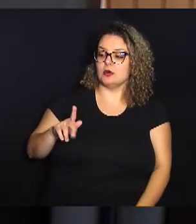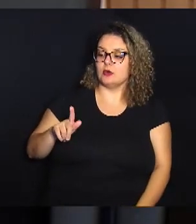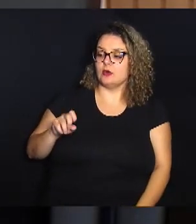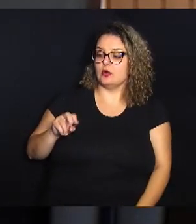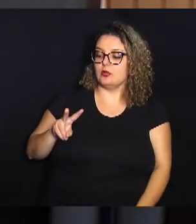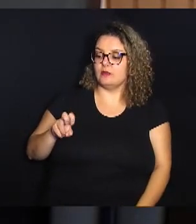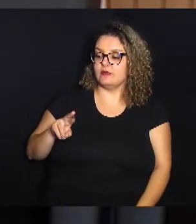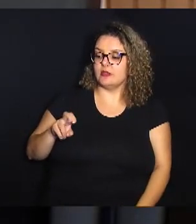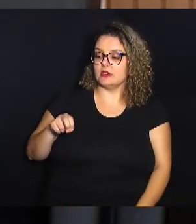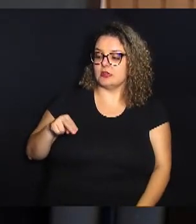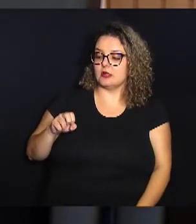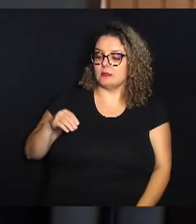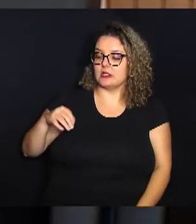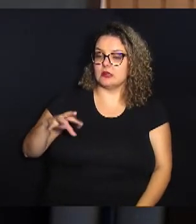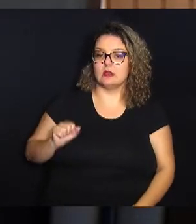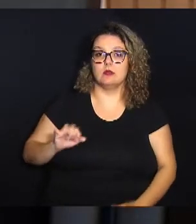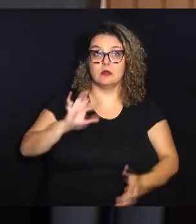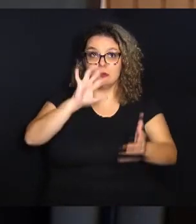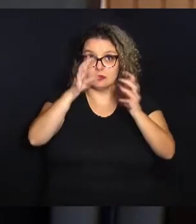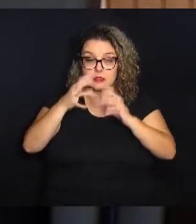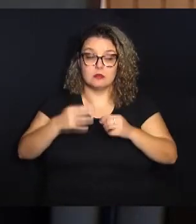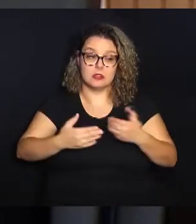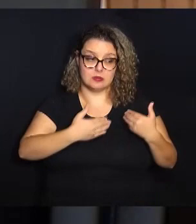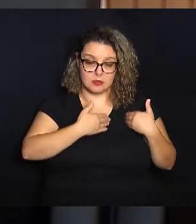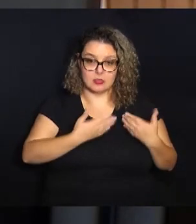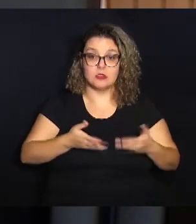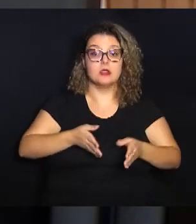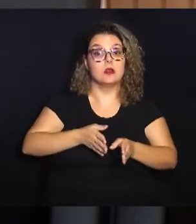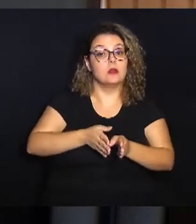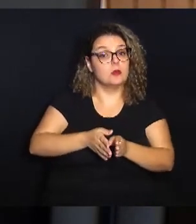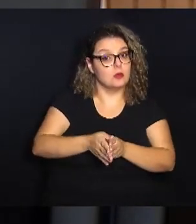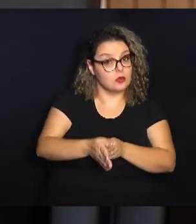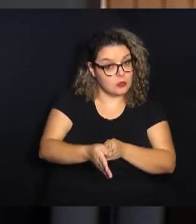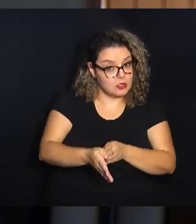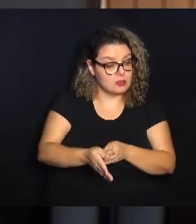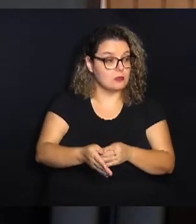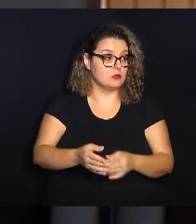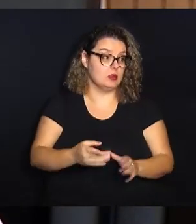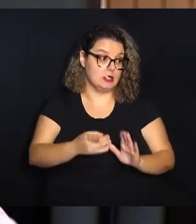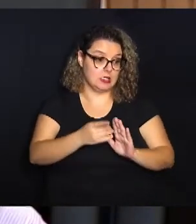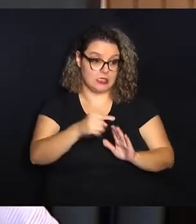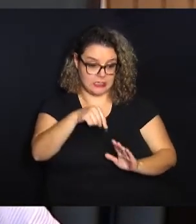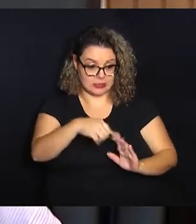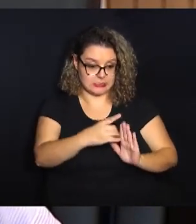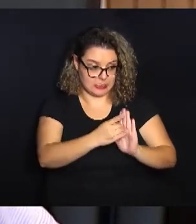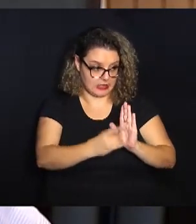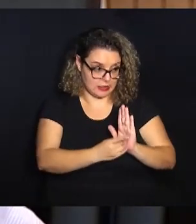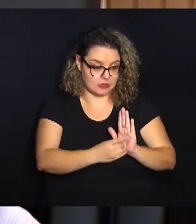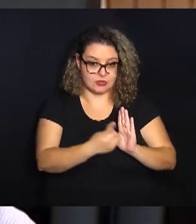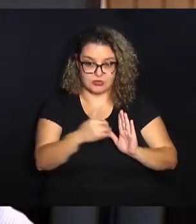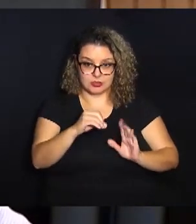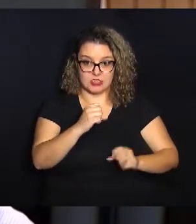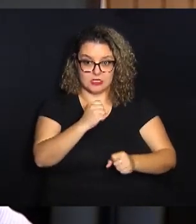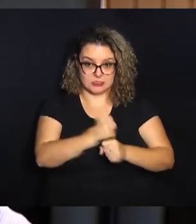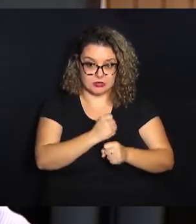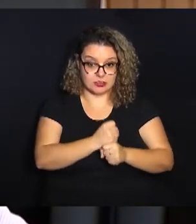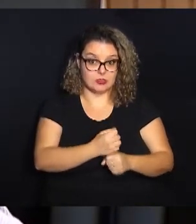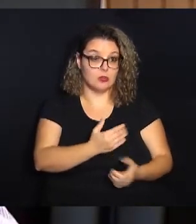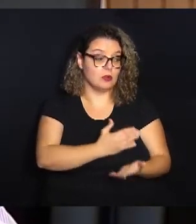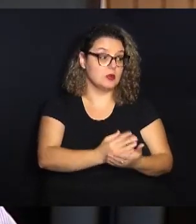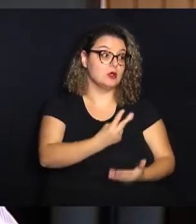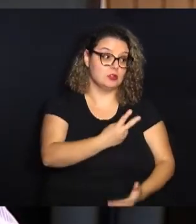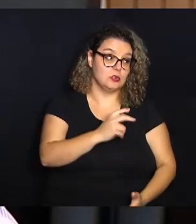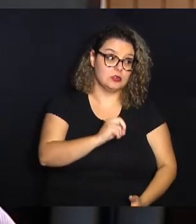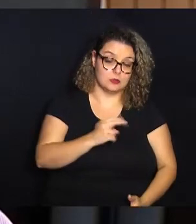aí pelo meio ambiente, pelo clima, né, tem recomendado essa década, que começou a contar em